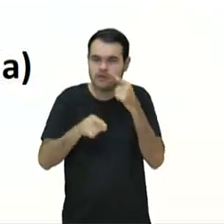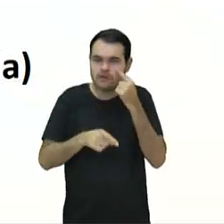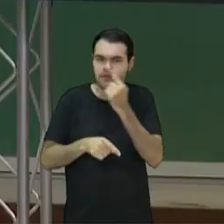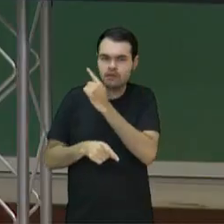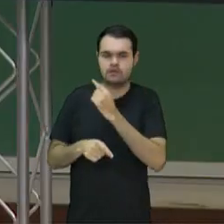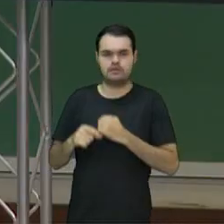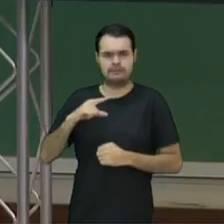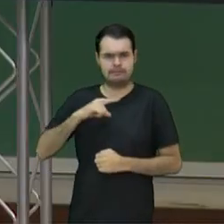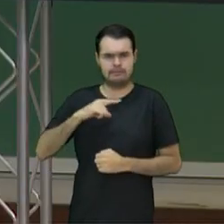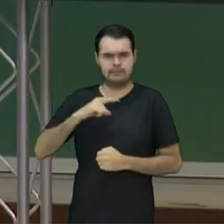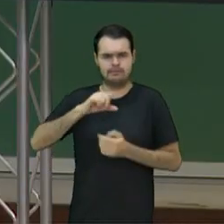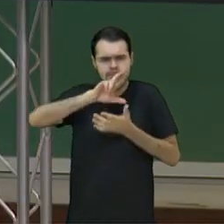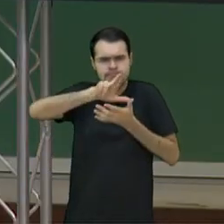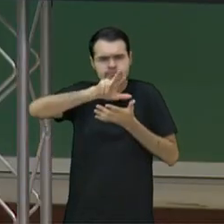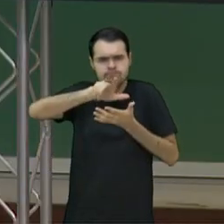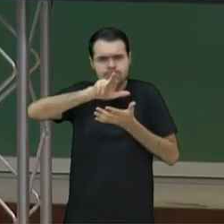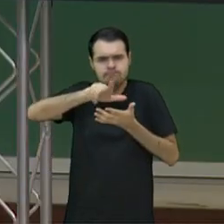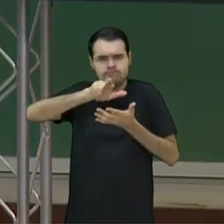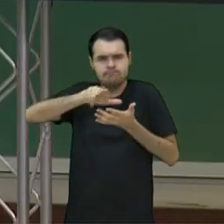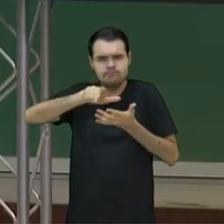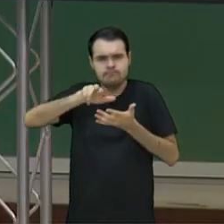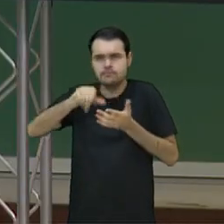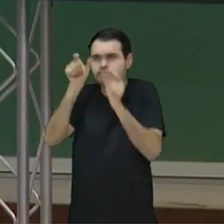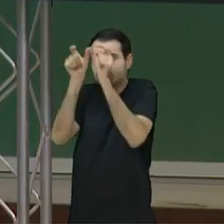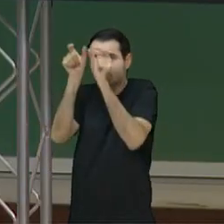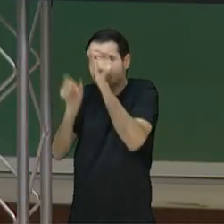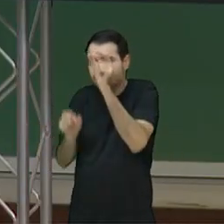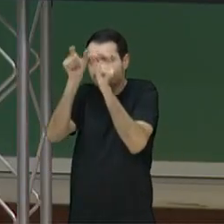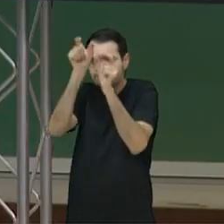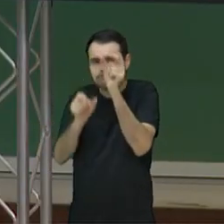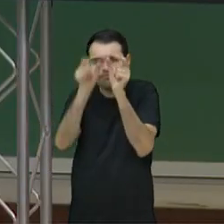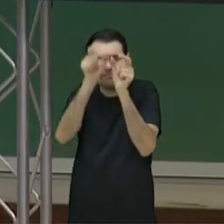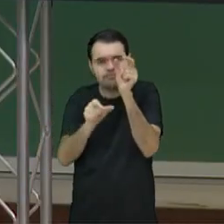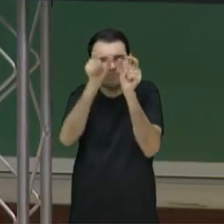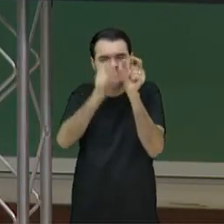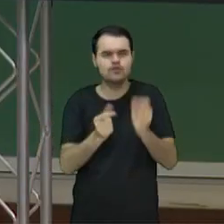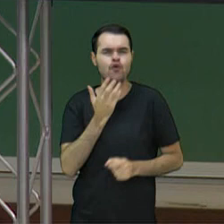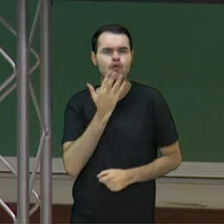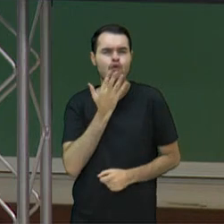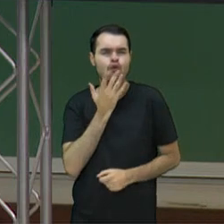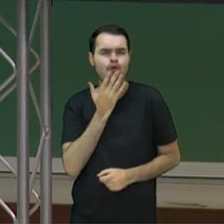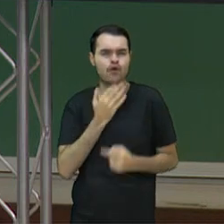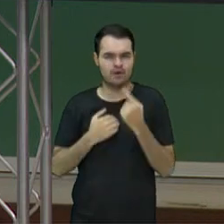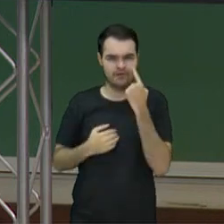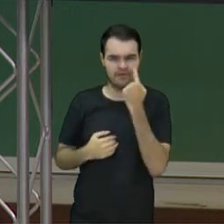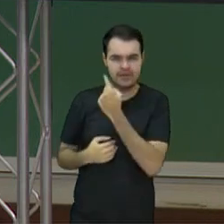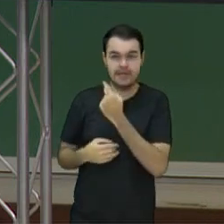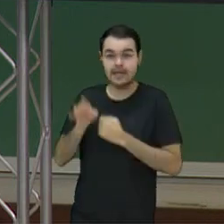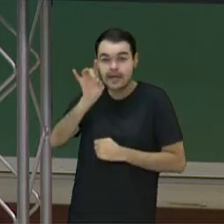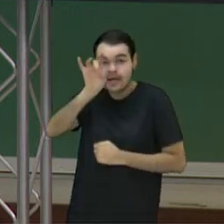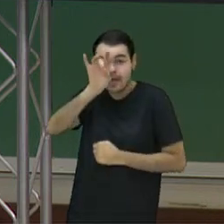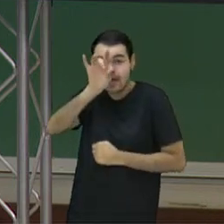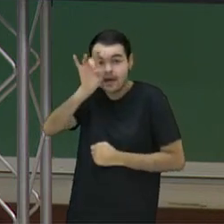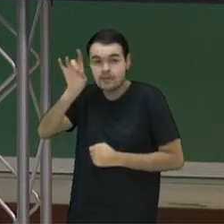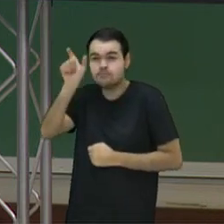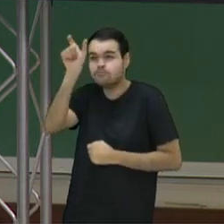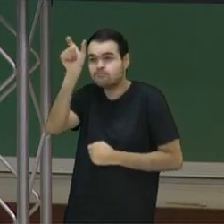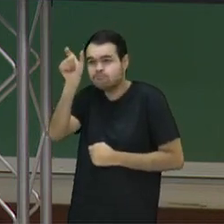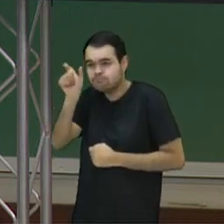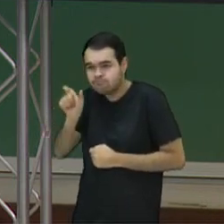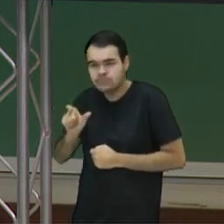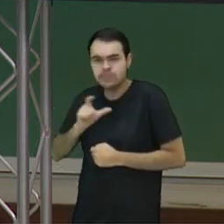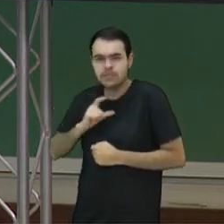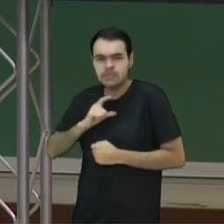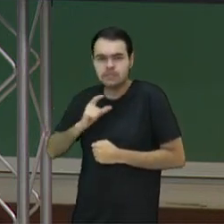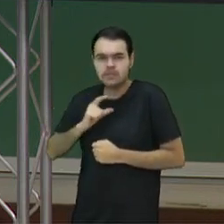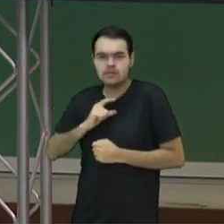tem várias listas coloridas, sendo que cada lista mede uma quantidade,